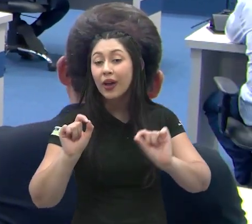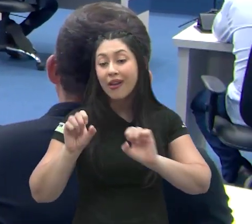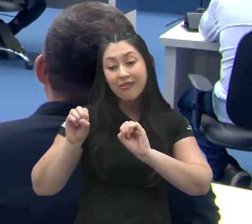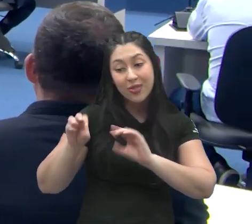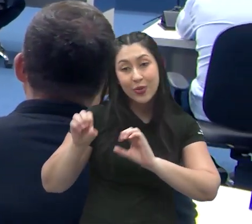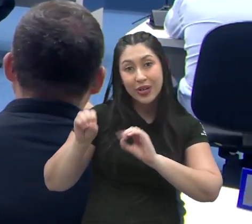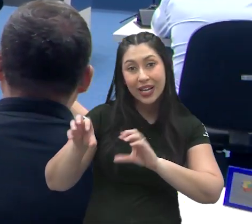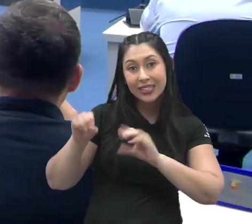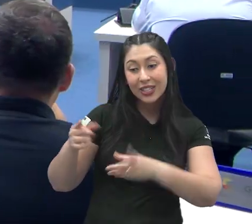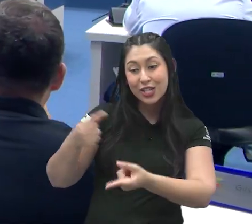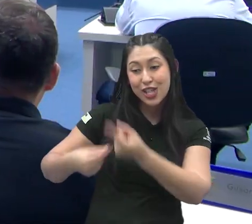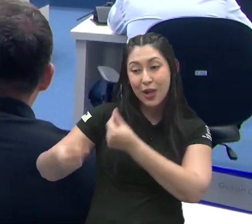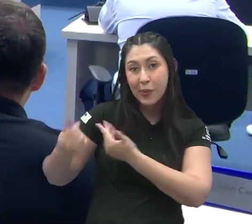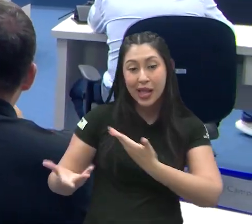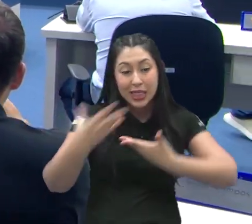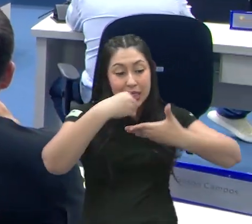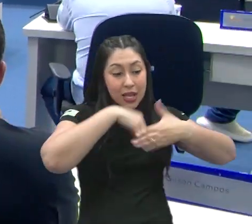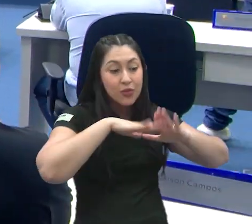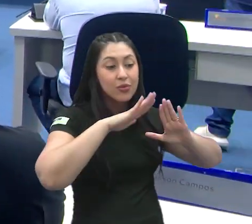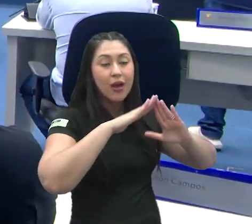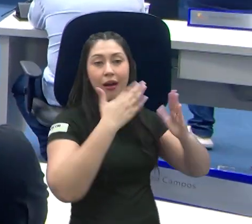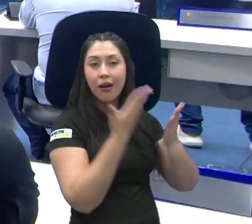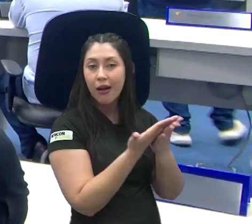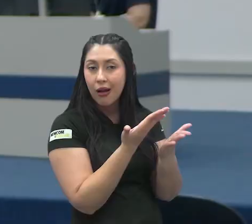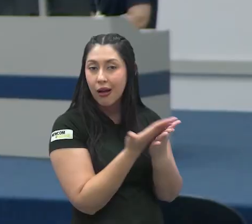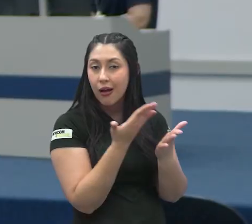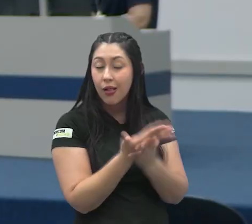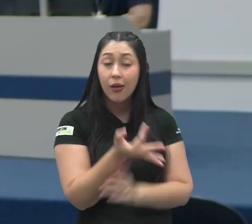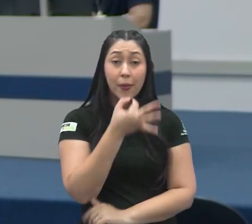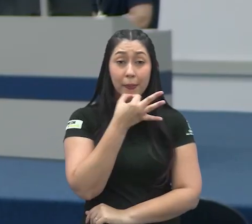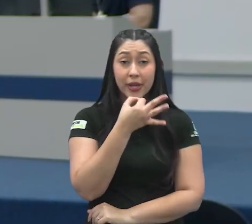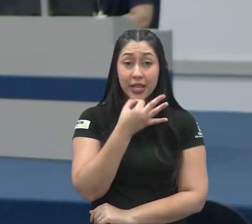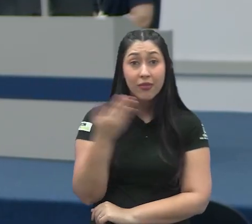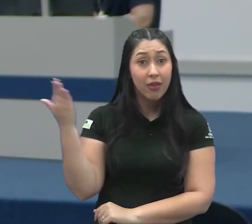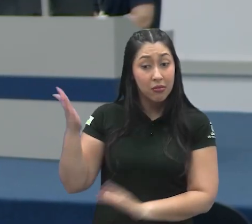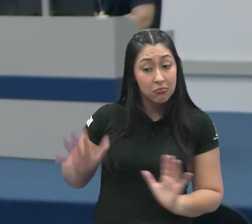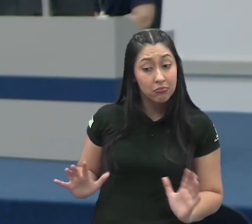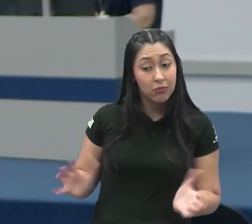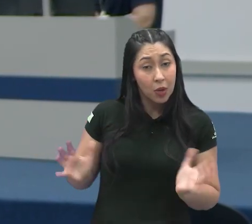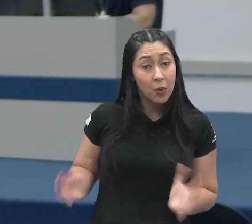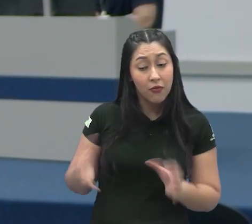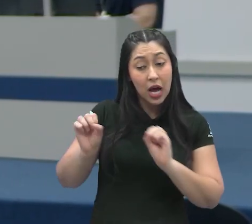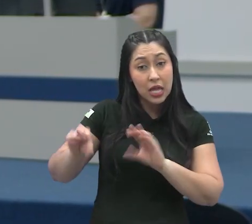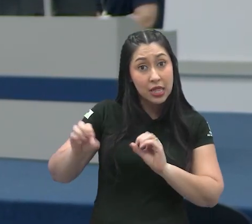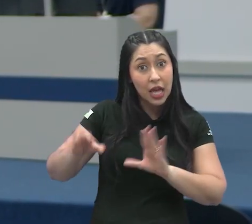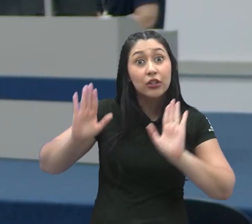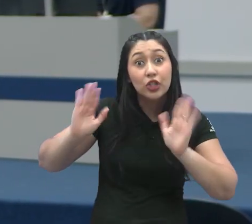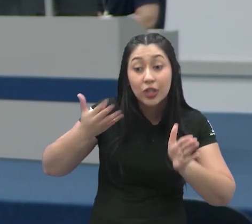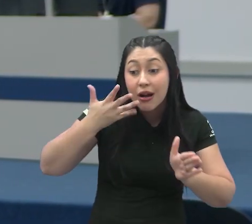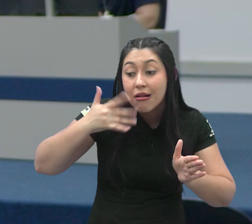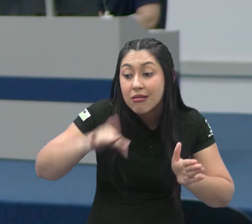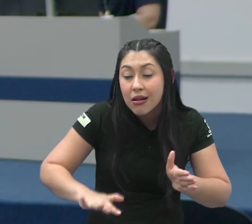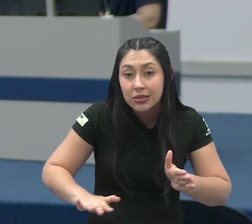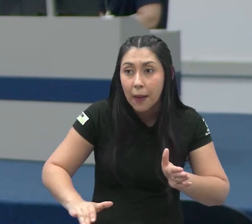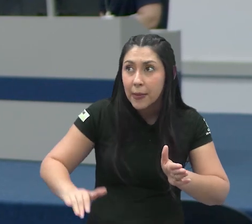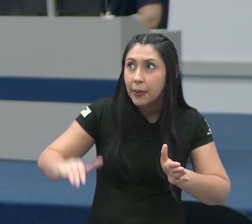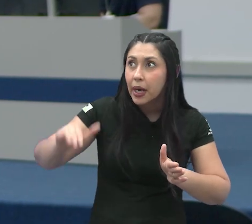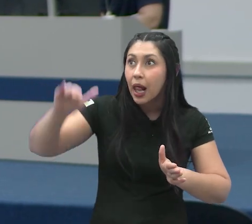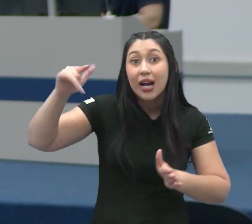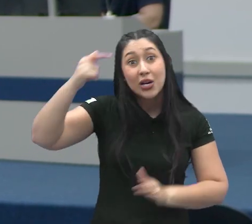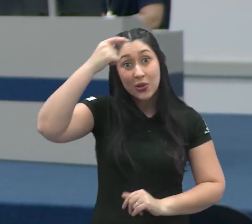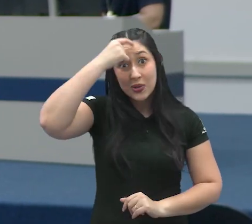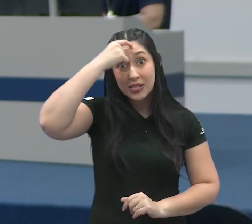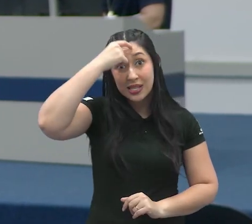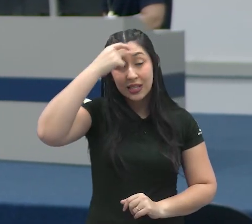a inclusão da educação financeira nas escolas. Para o parlamentar, promover esse aprendizado na infância ajuda a